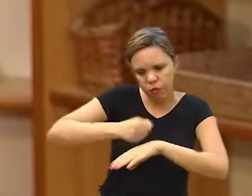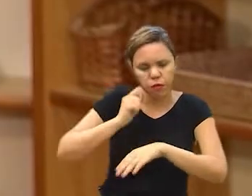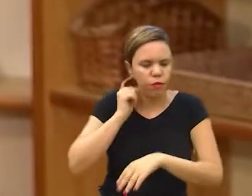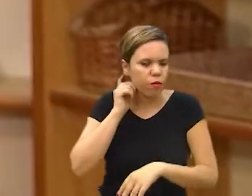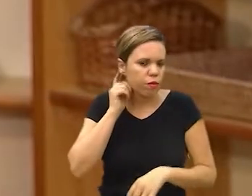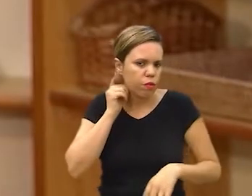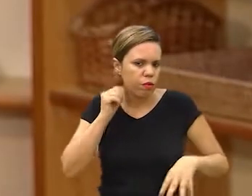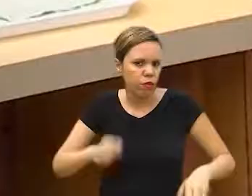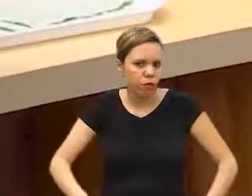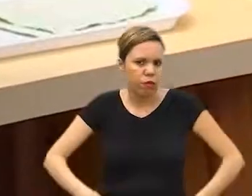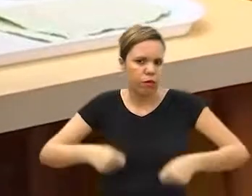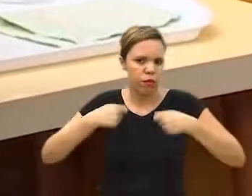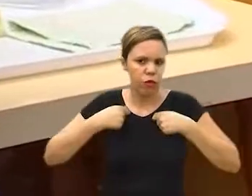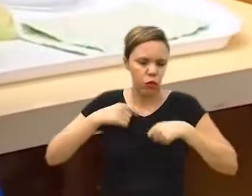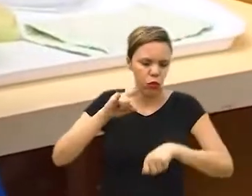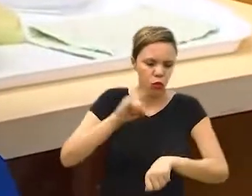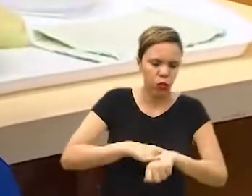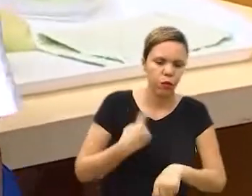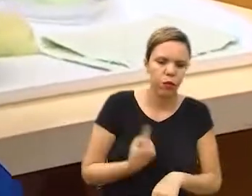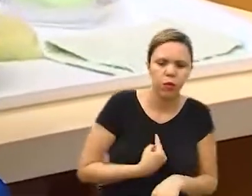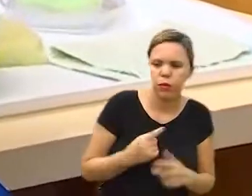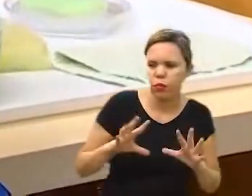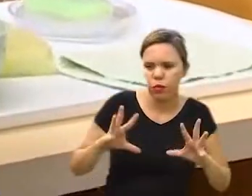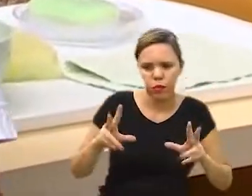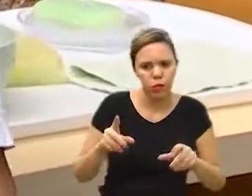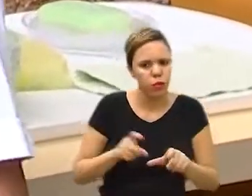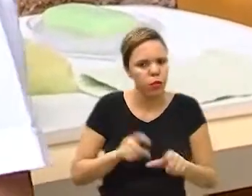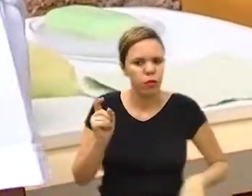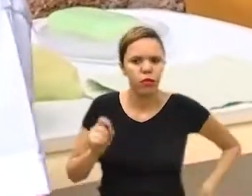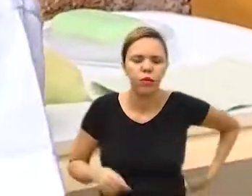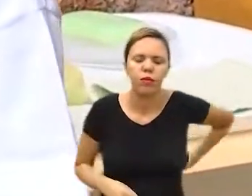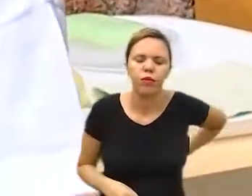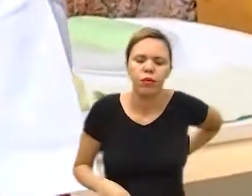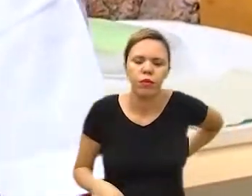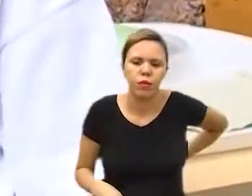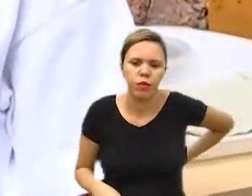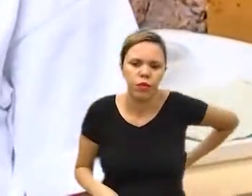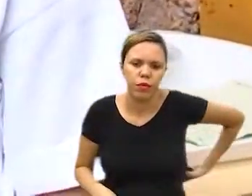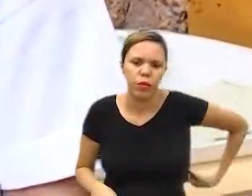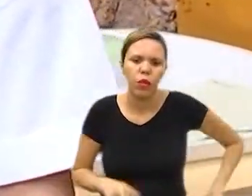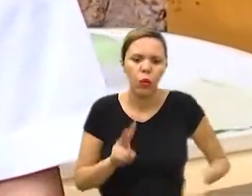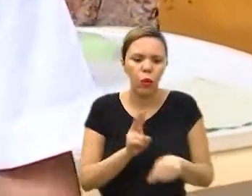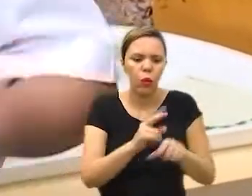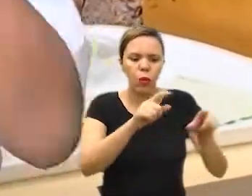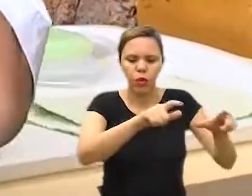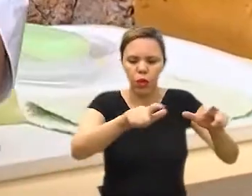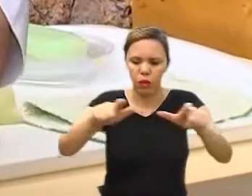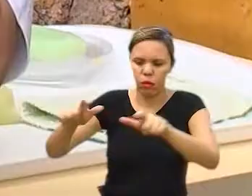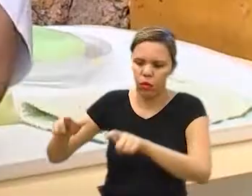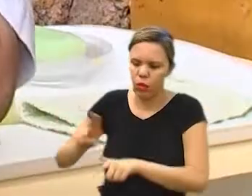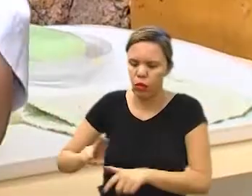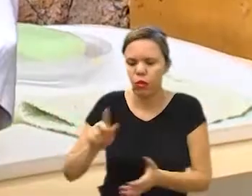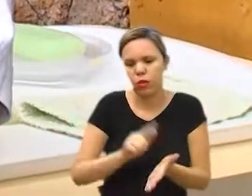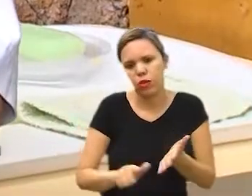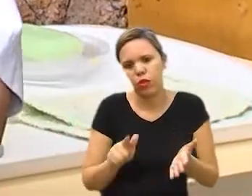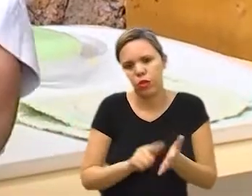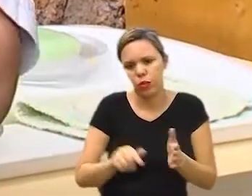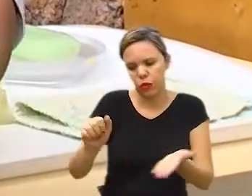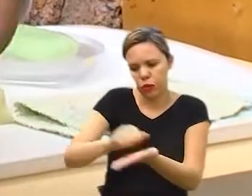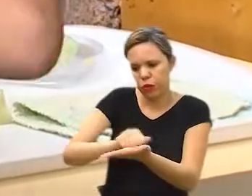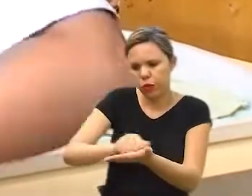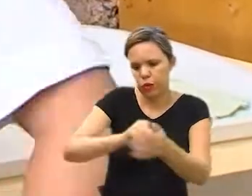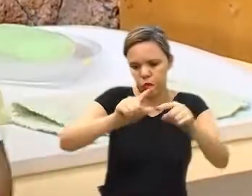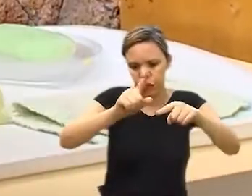se desvestir, vai usar o banheiro, ela vai também cuidar do espaço físico, então limpar as estantes,